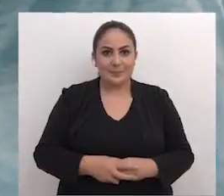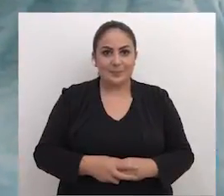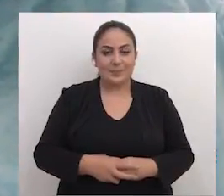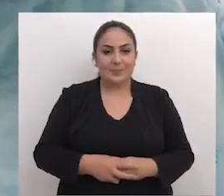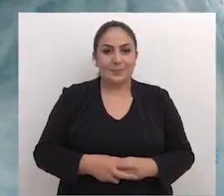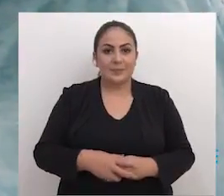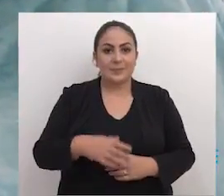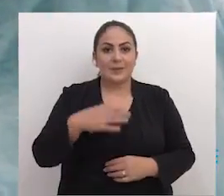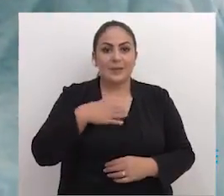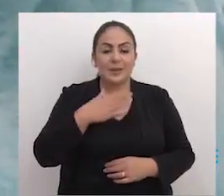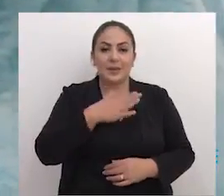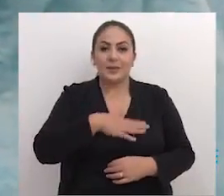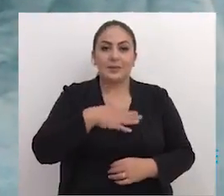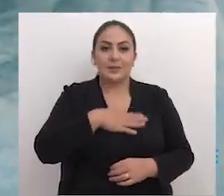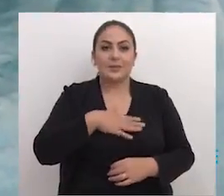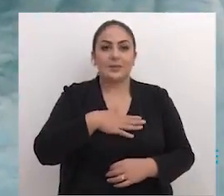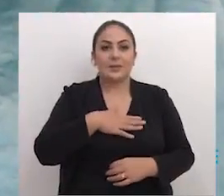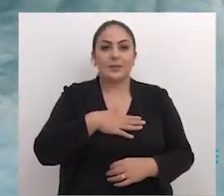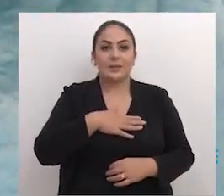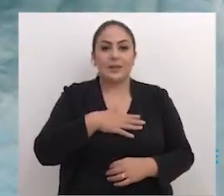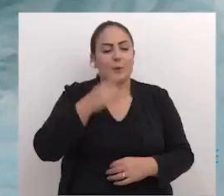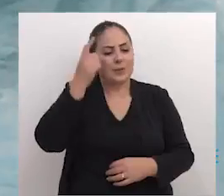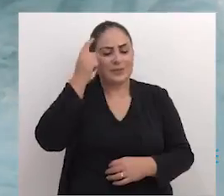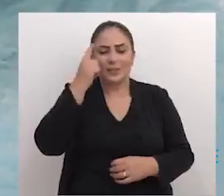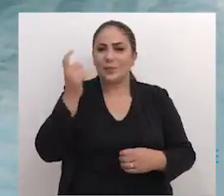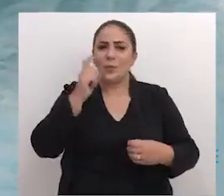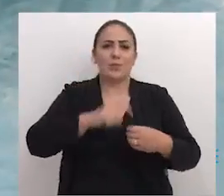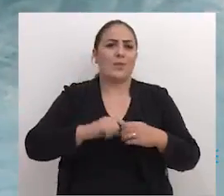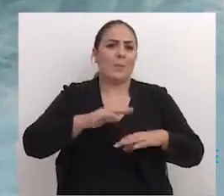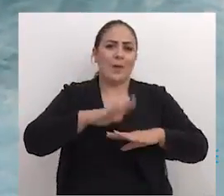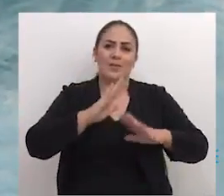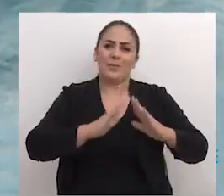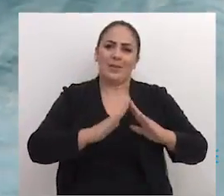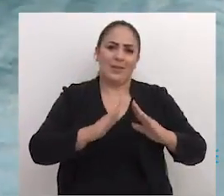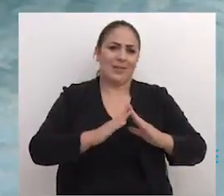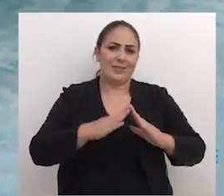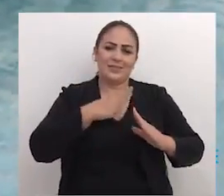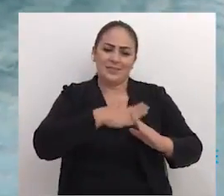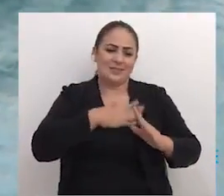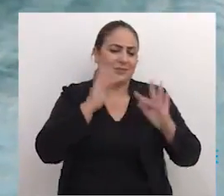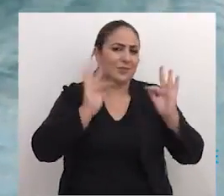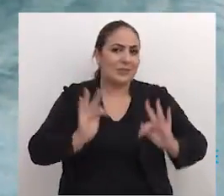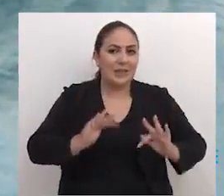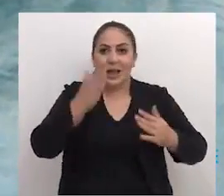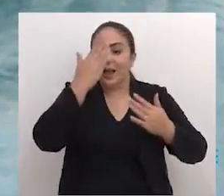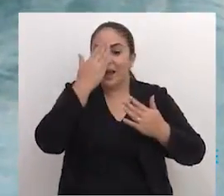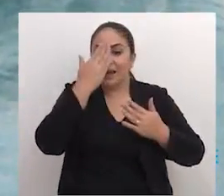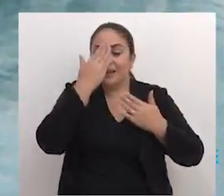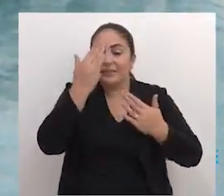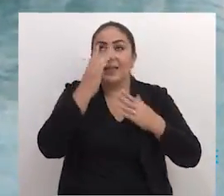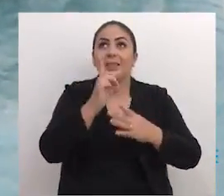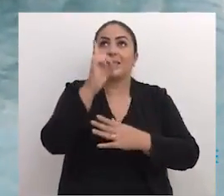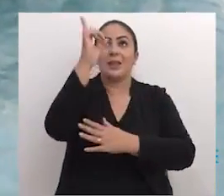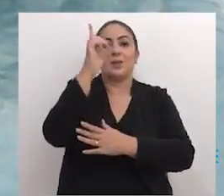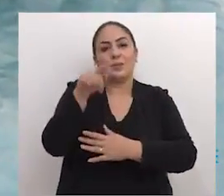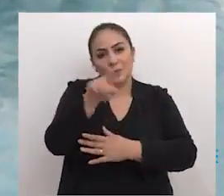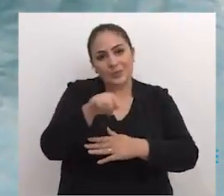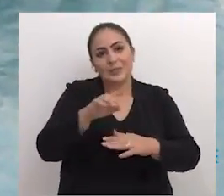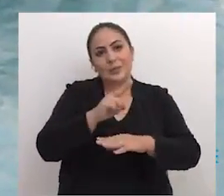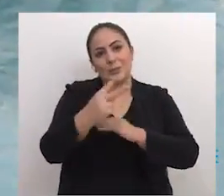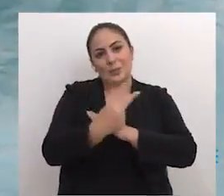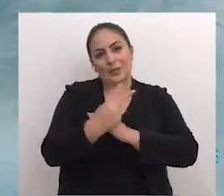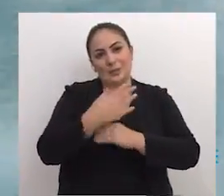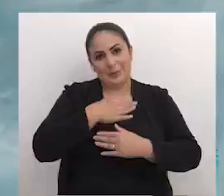Eu cansei de sair de casa e disse para minha filha, eu não volto mais para casa. Muita felicidade e agradecer a Deus e vocês que me